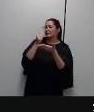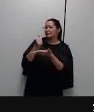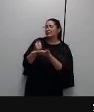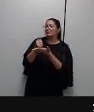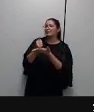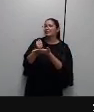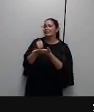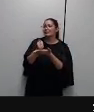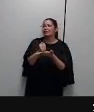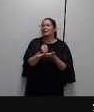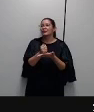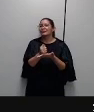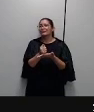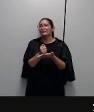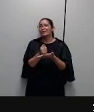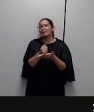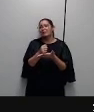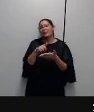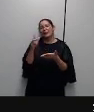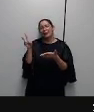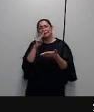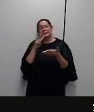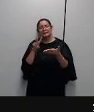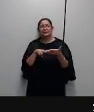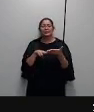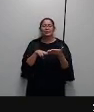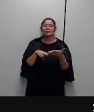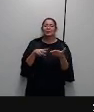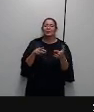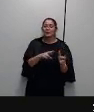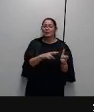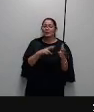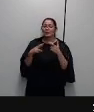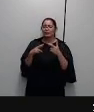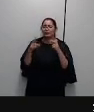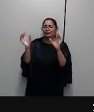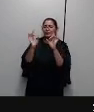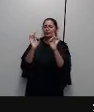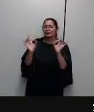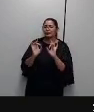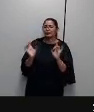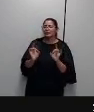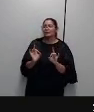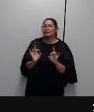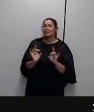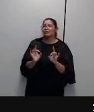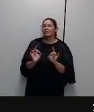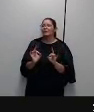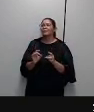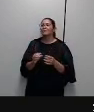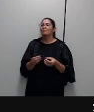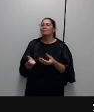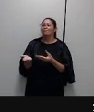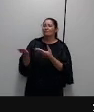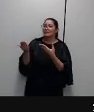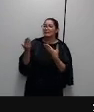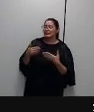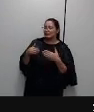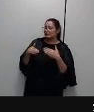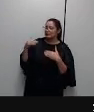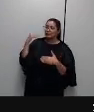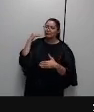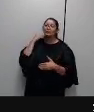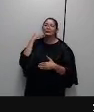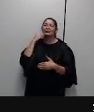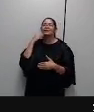mular quando do exame do recurso especial pela alínea a do permissivo constitucional julgado aqui do Nossa